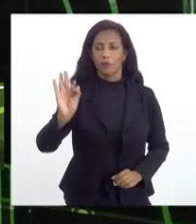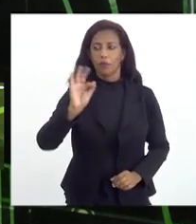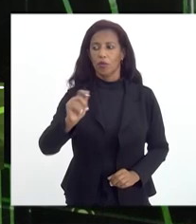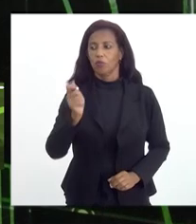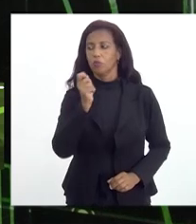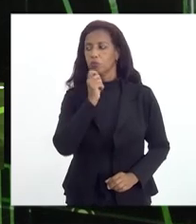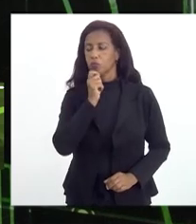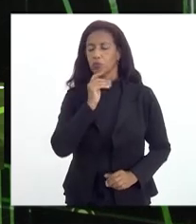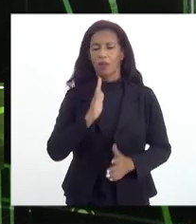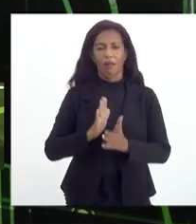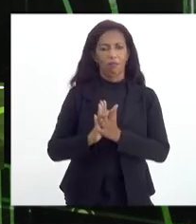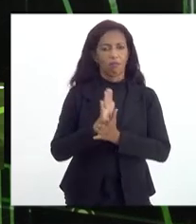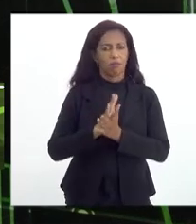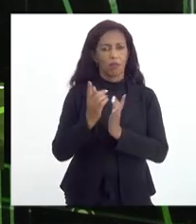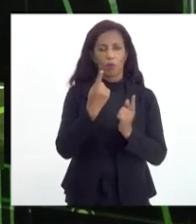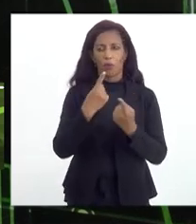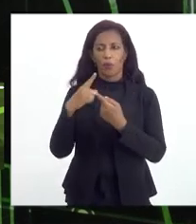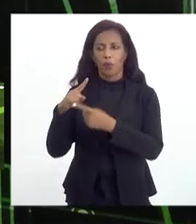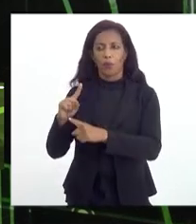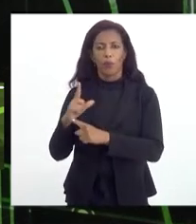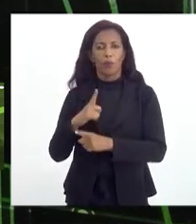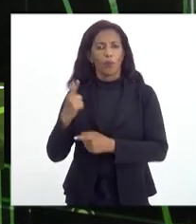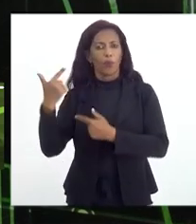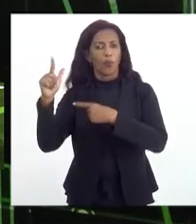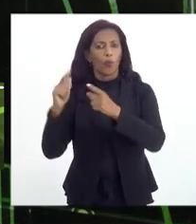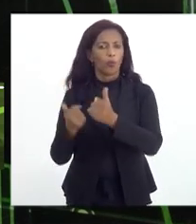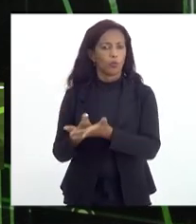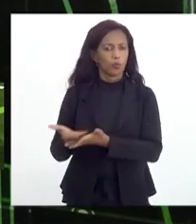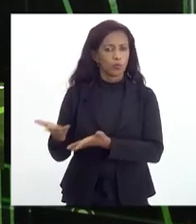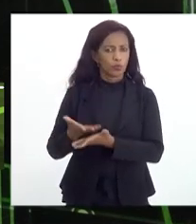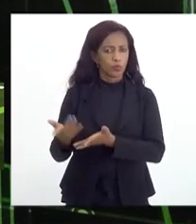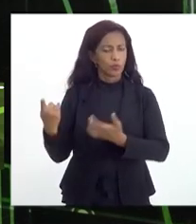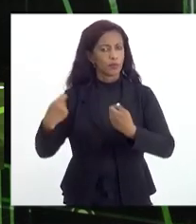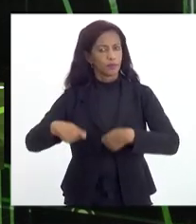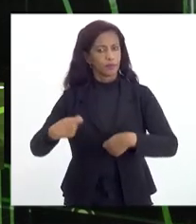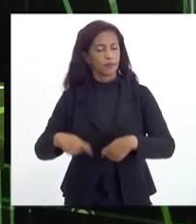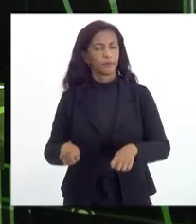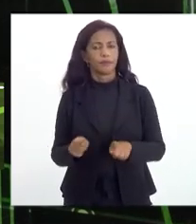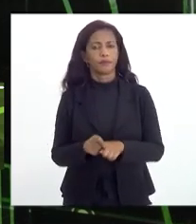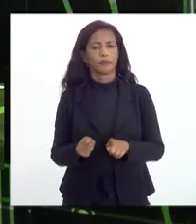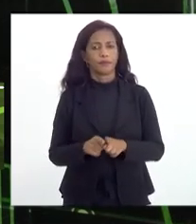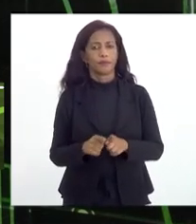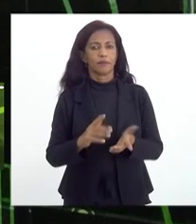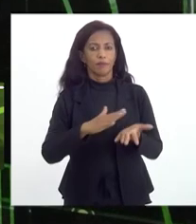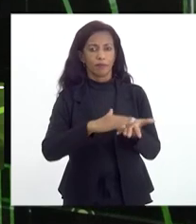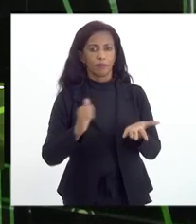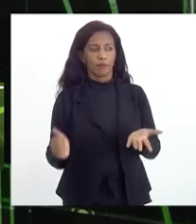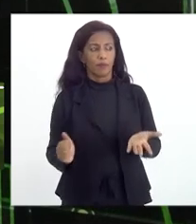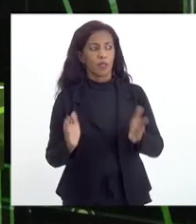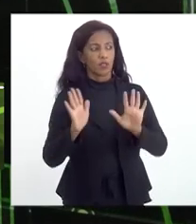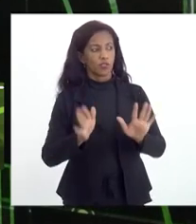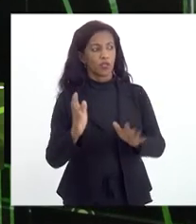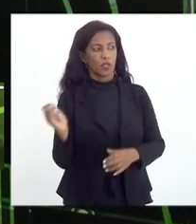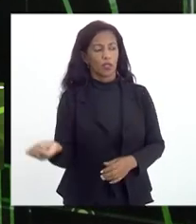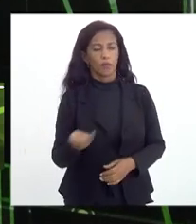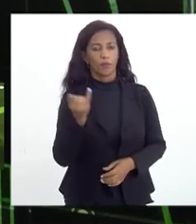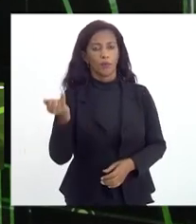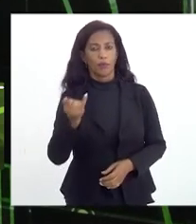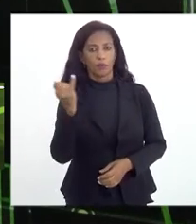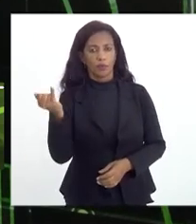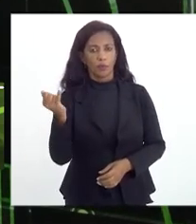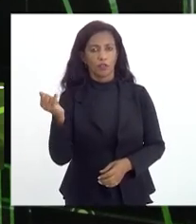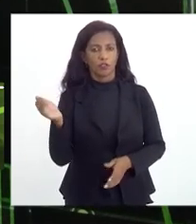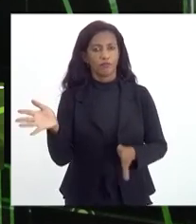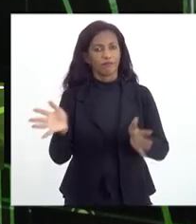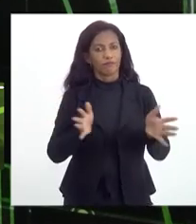nada contrário, porque tem outras despesas que eles querem também retirar, mas isso já é importante do ponto de vista de